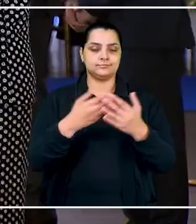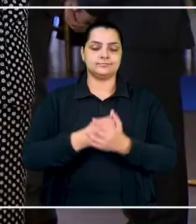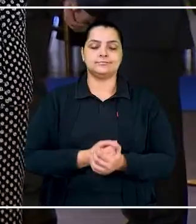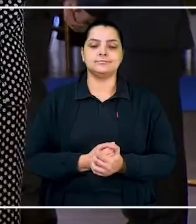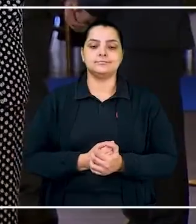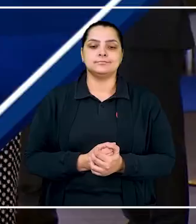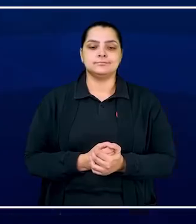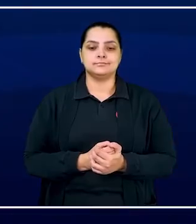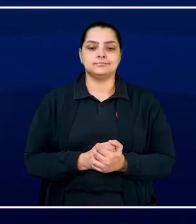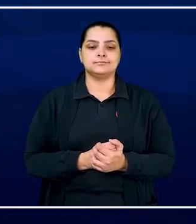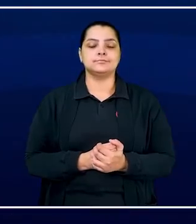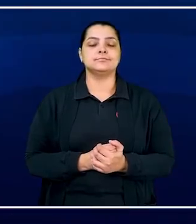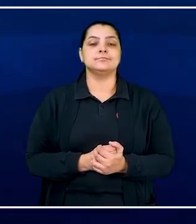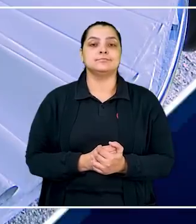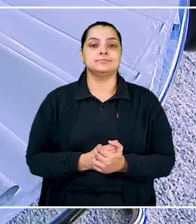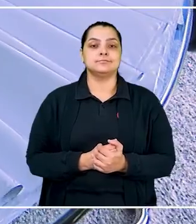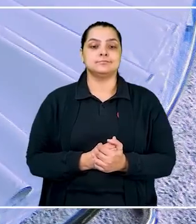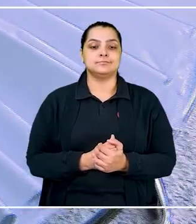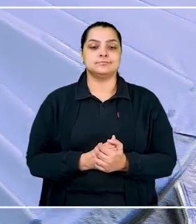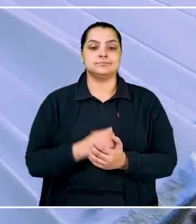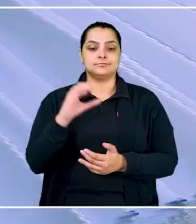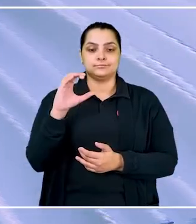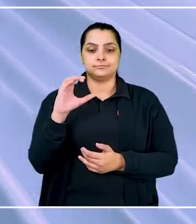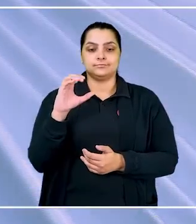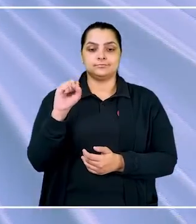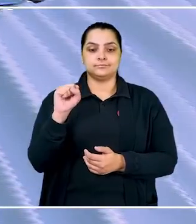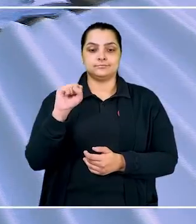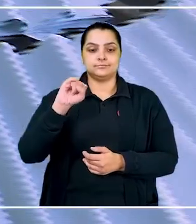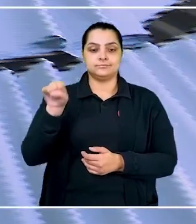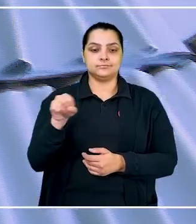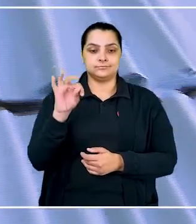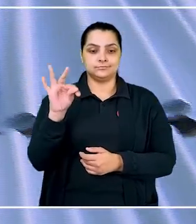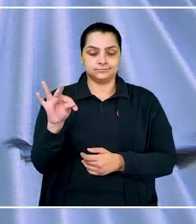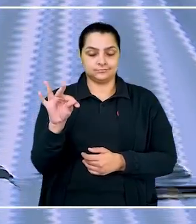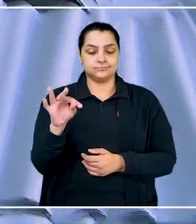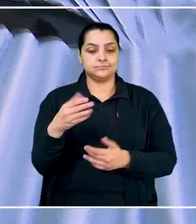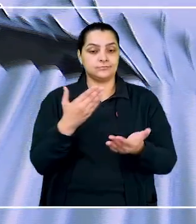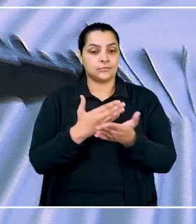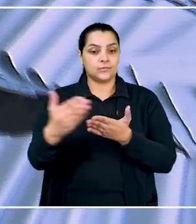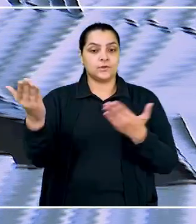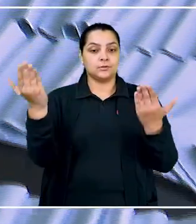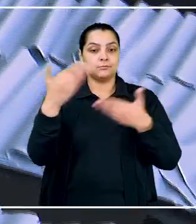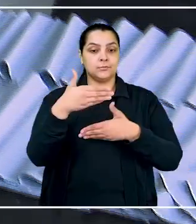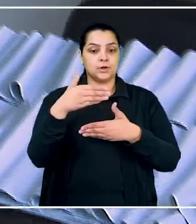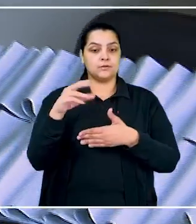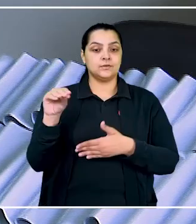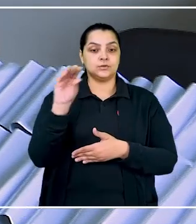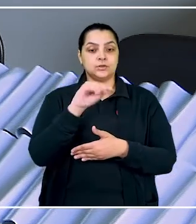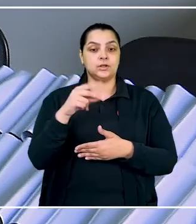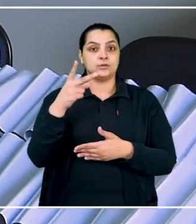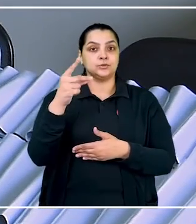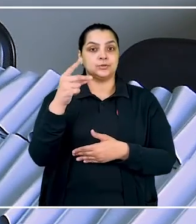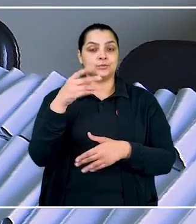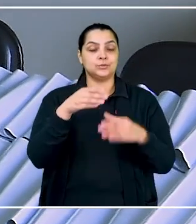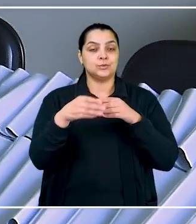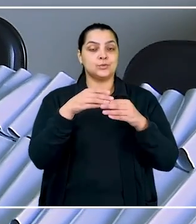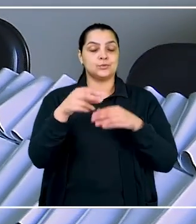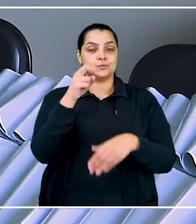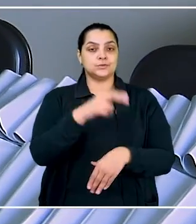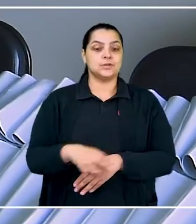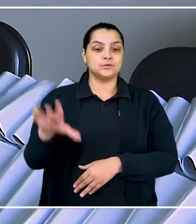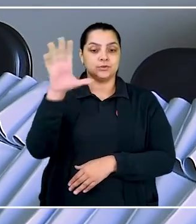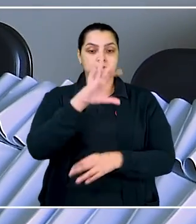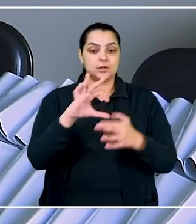Brasília. O Conselho Superior da Justiça do Trabalho iniciou a etapa de provas orais do 2º Concurso